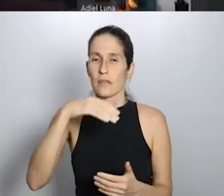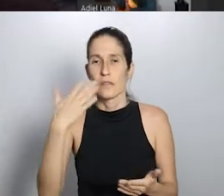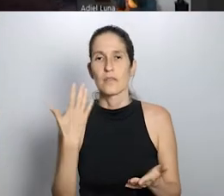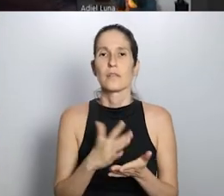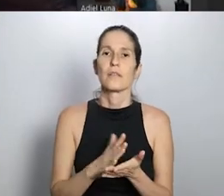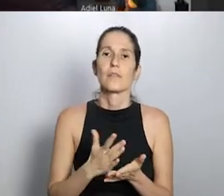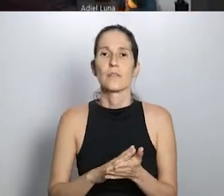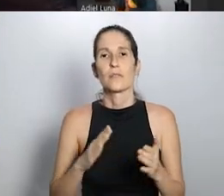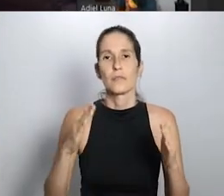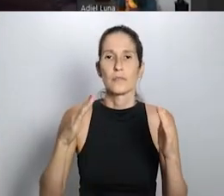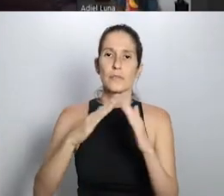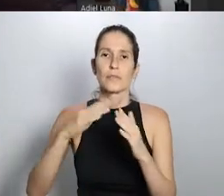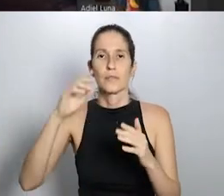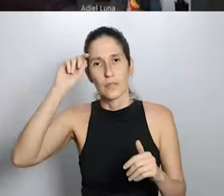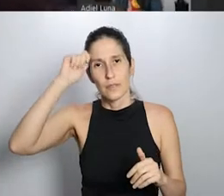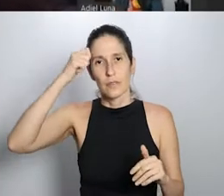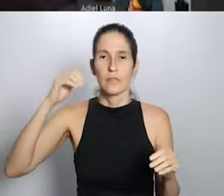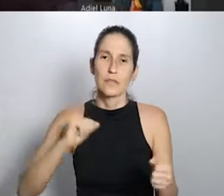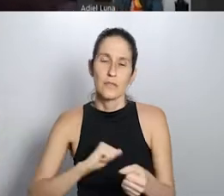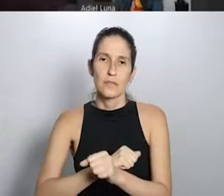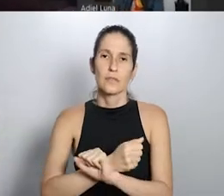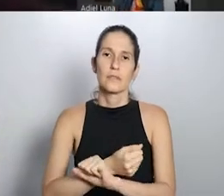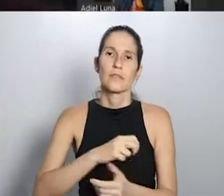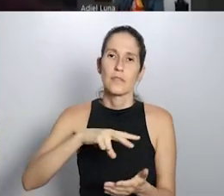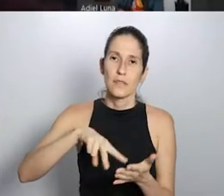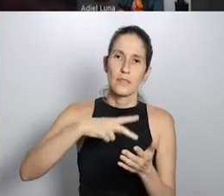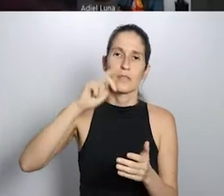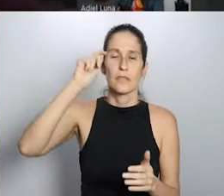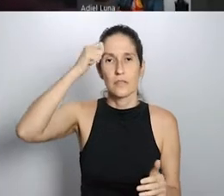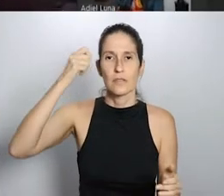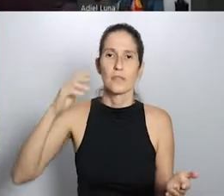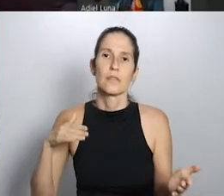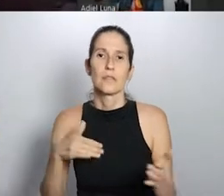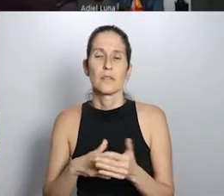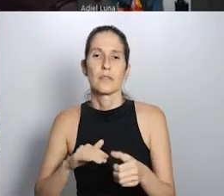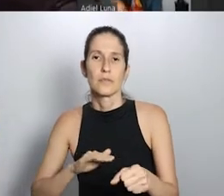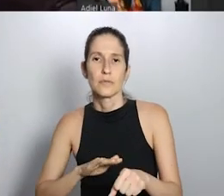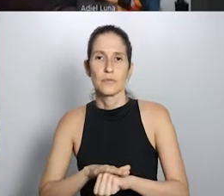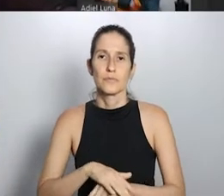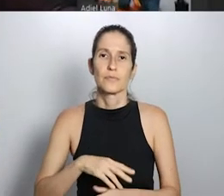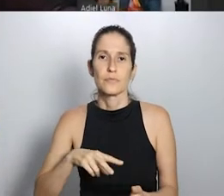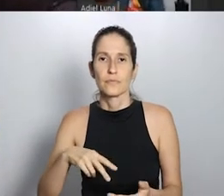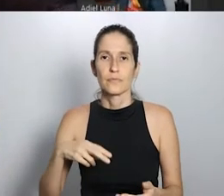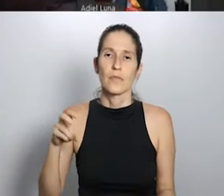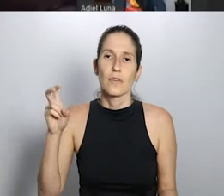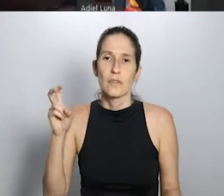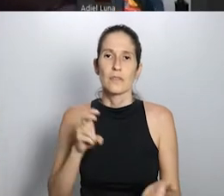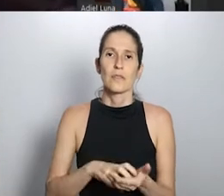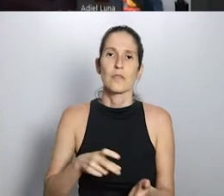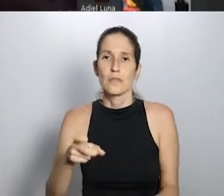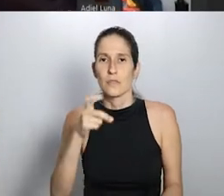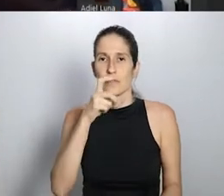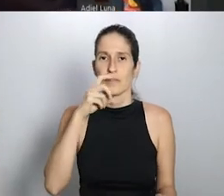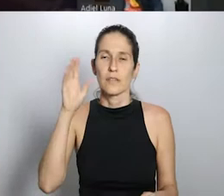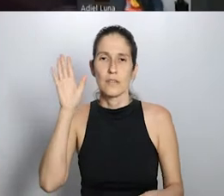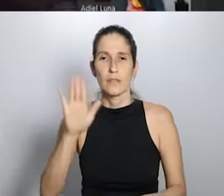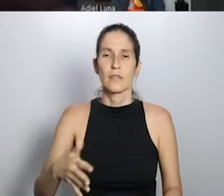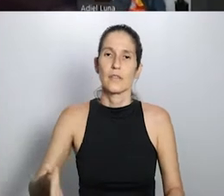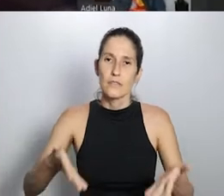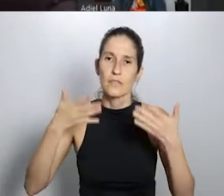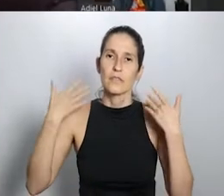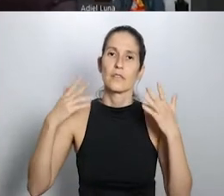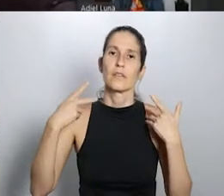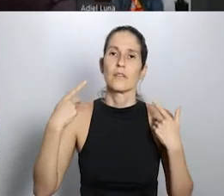de madrugada. Canta coco negro na senzala, canta negra até de madrugada. Chega